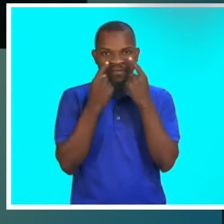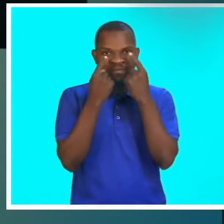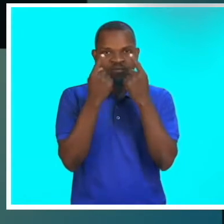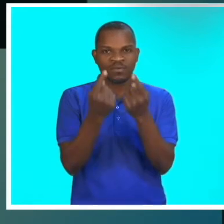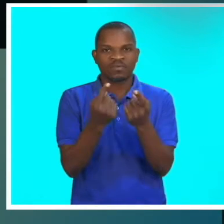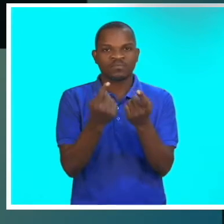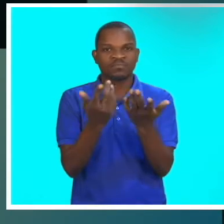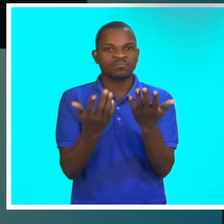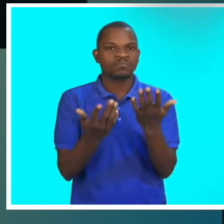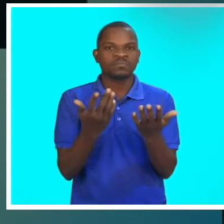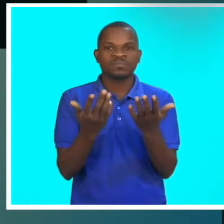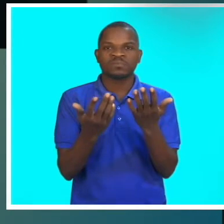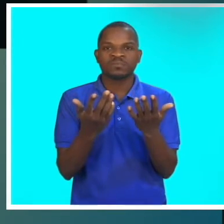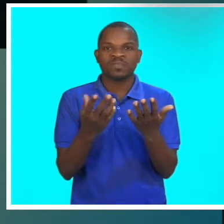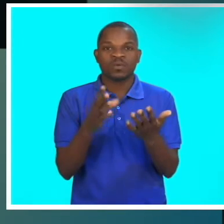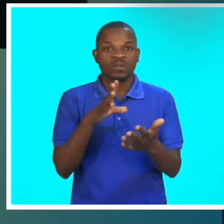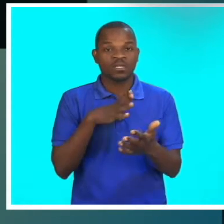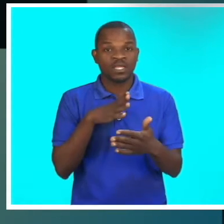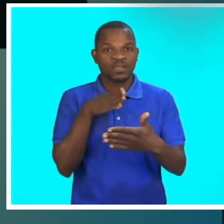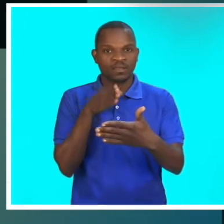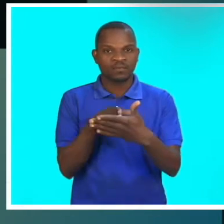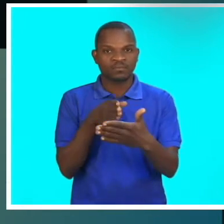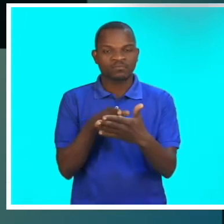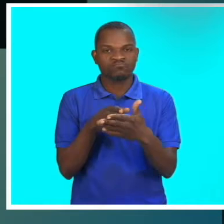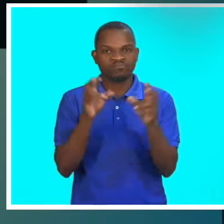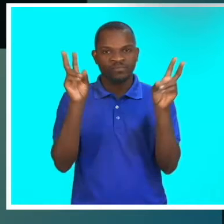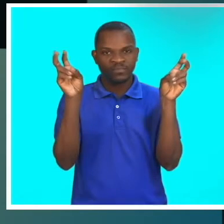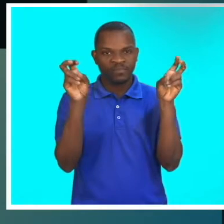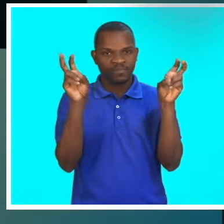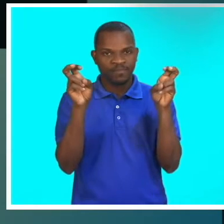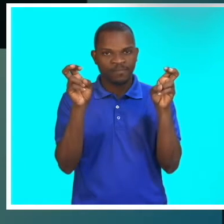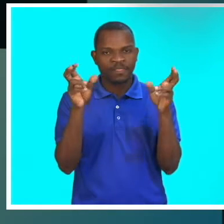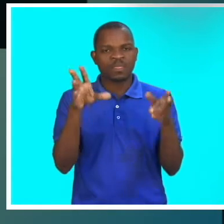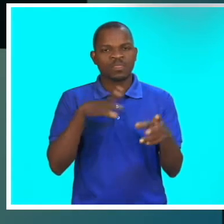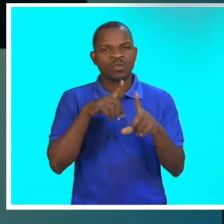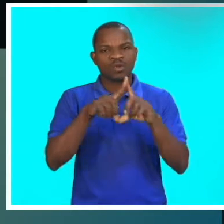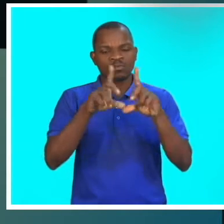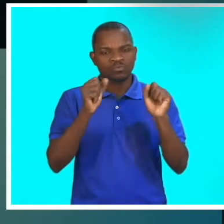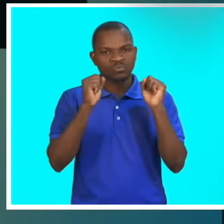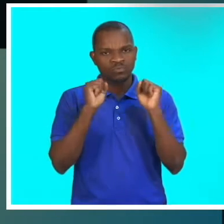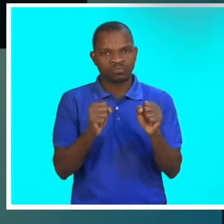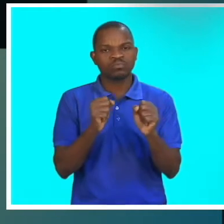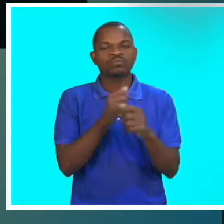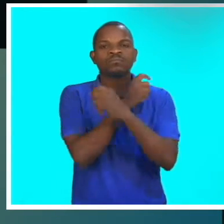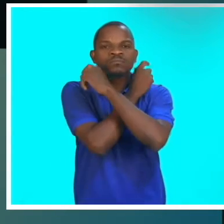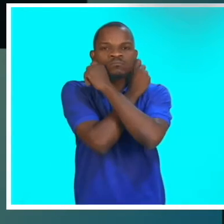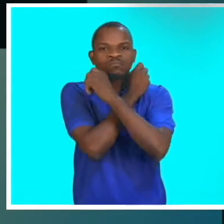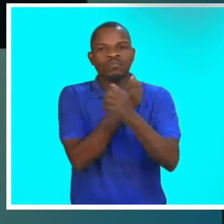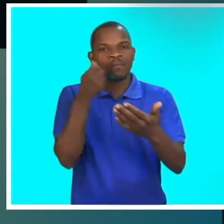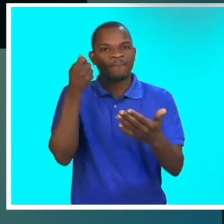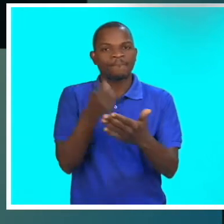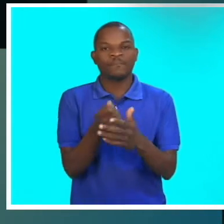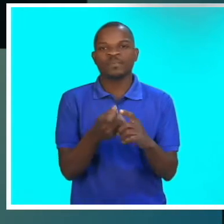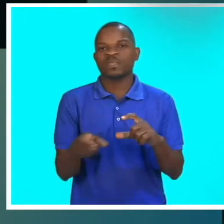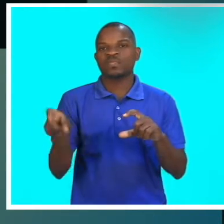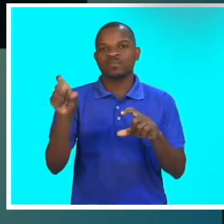uma coisa, uma cura, entre aspas, a africanização, ou pagar uma multa, não sei assim.